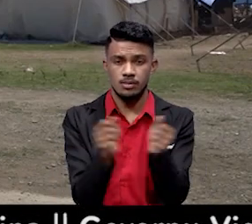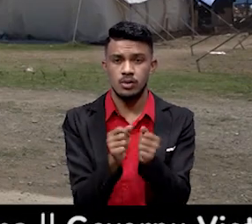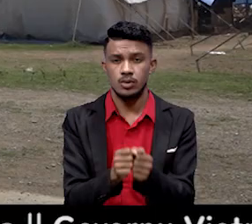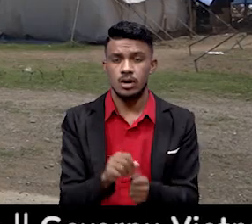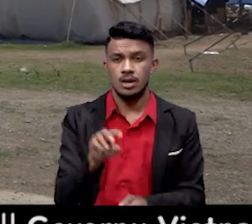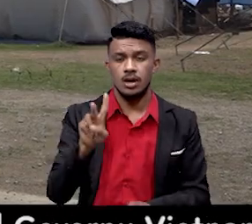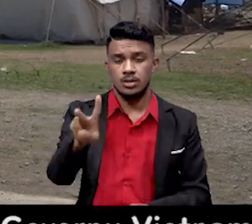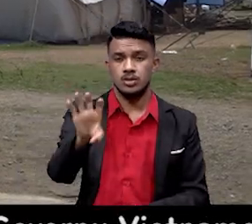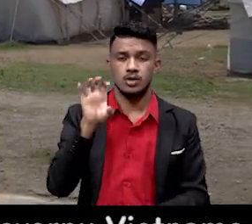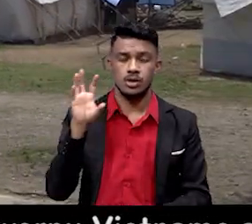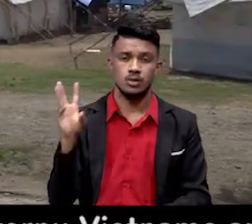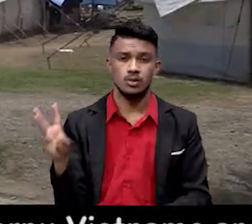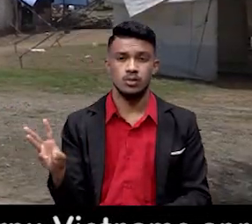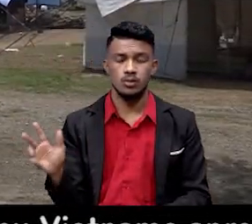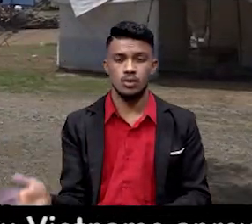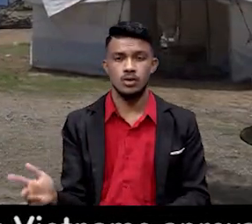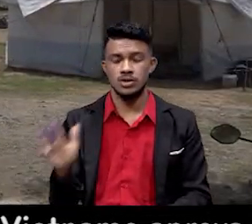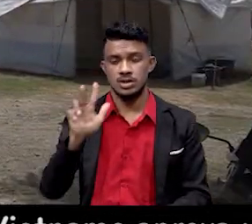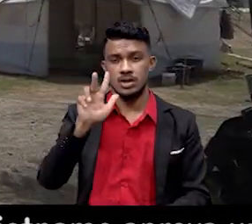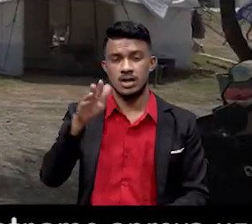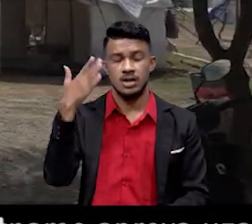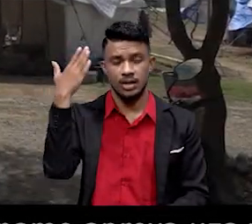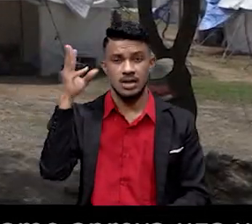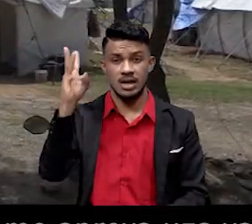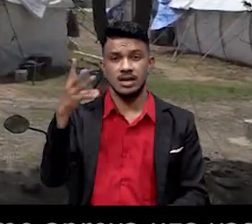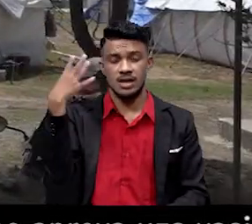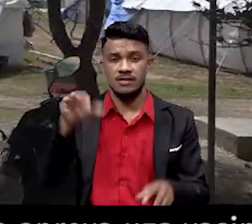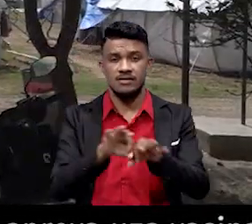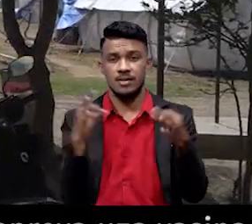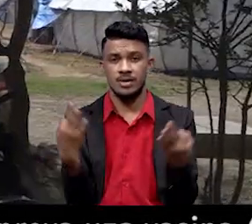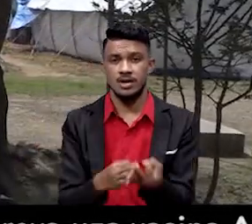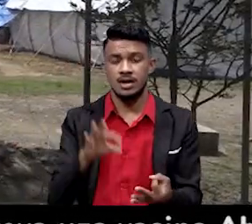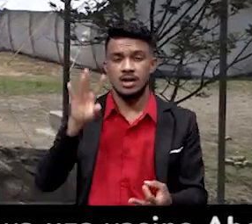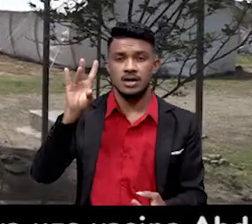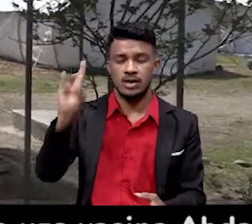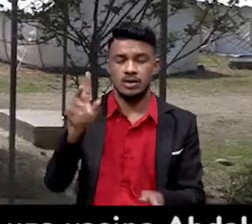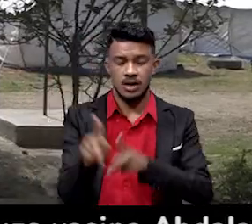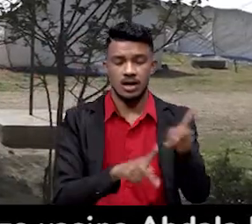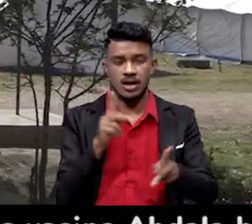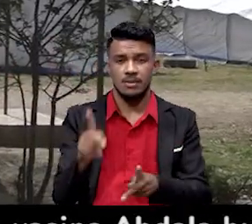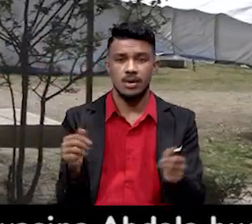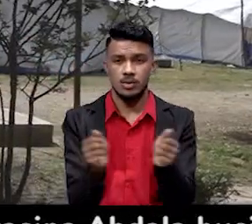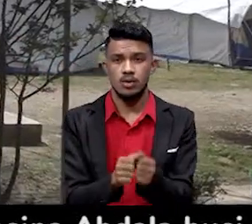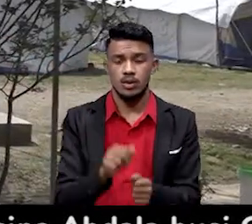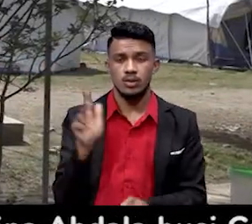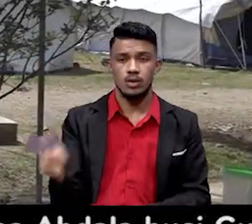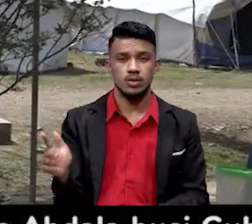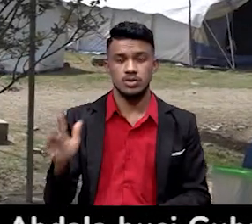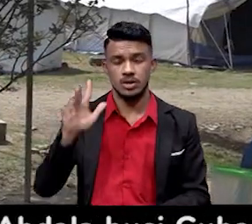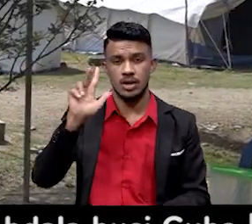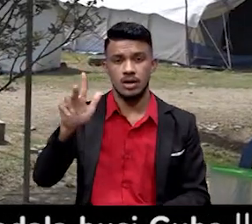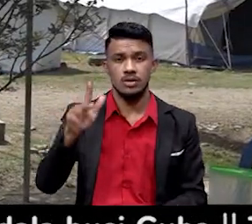campo deslocado rate ain kanosa kotuk ia família hitu emanang tolunulu resintolu campo